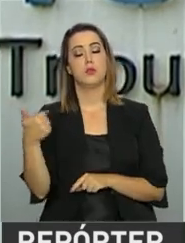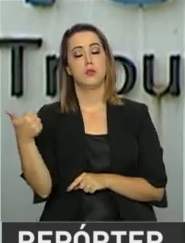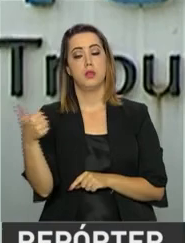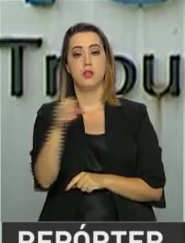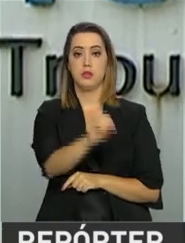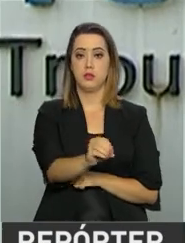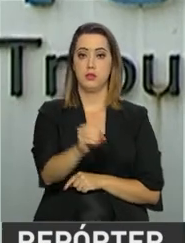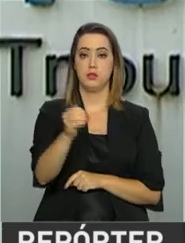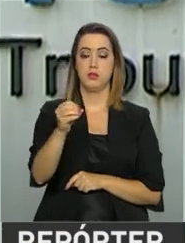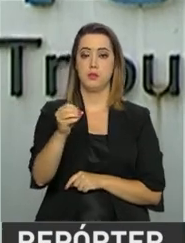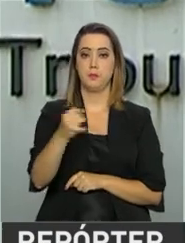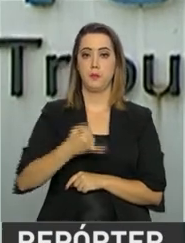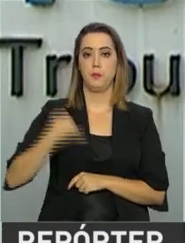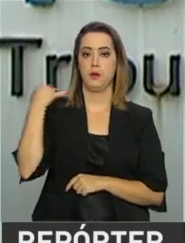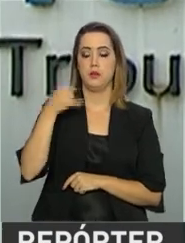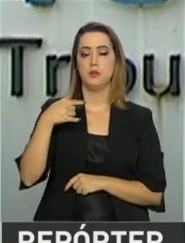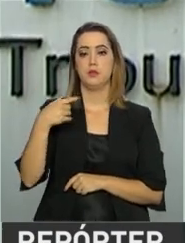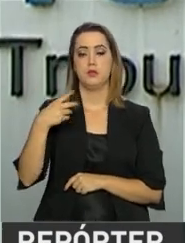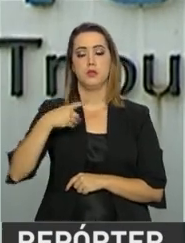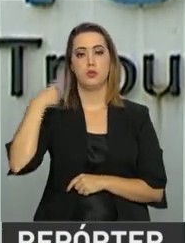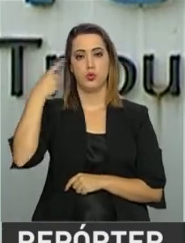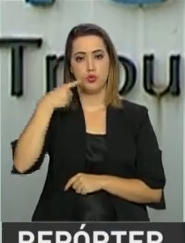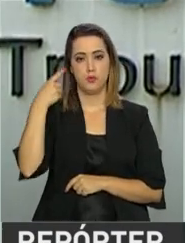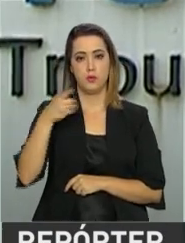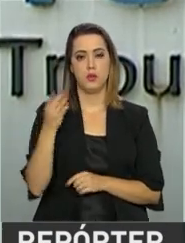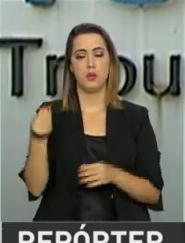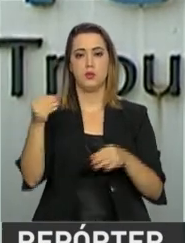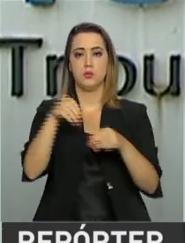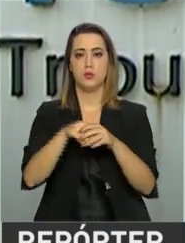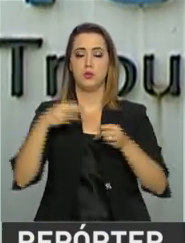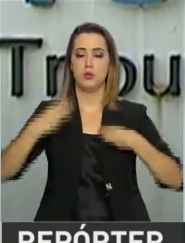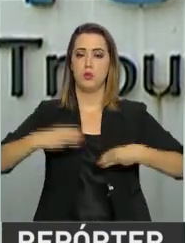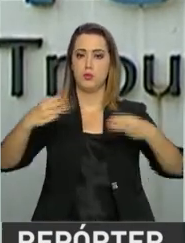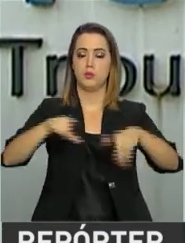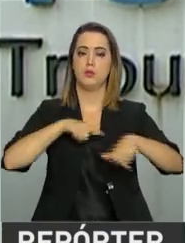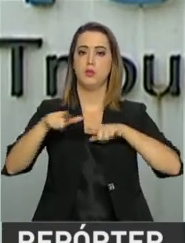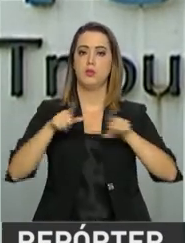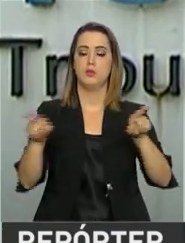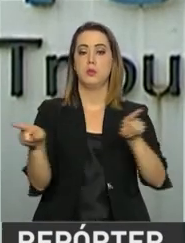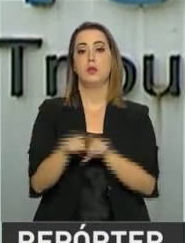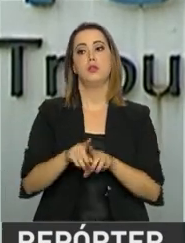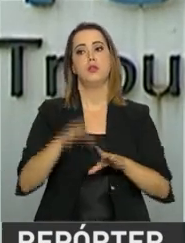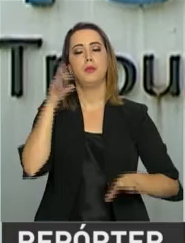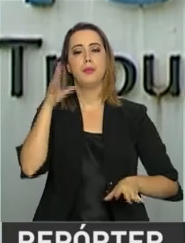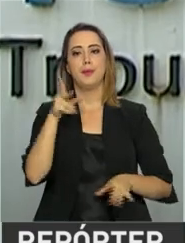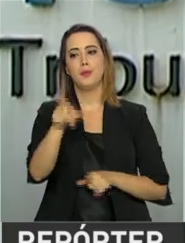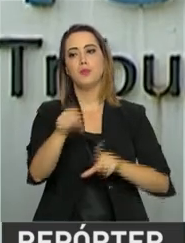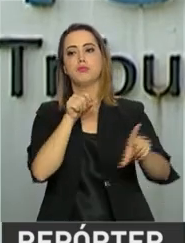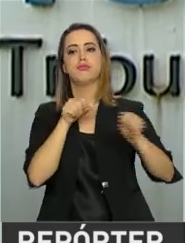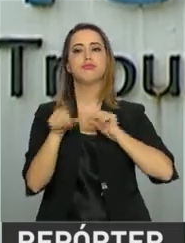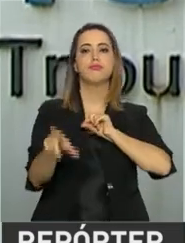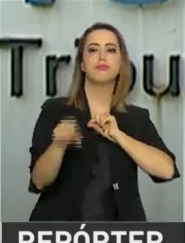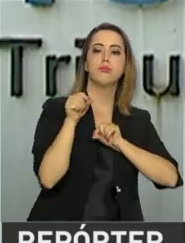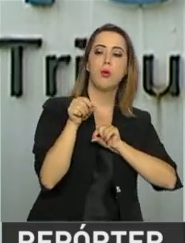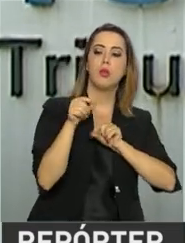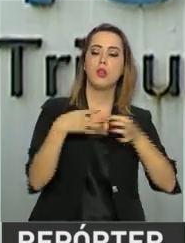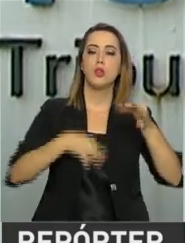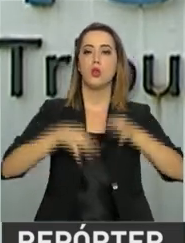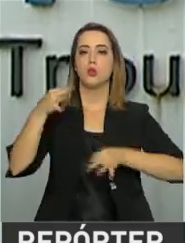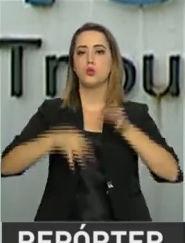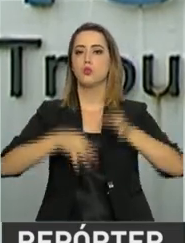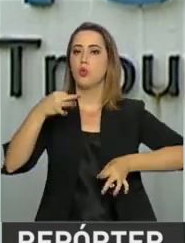no ministério público do trabalho eo restante por juízes que compõem os tribunais regionais do trabalho